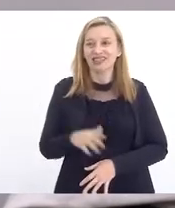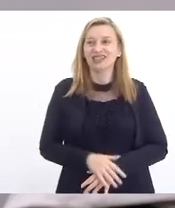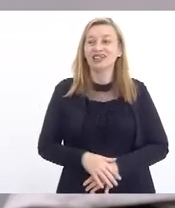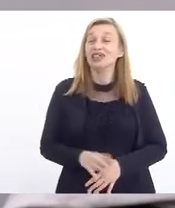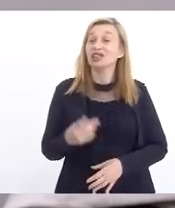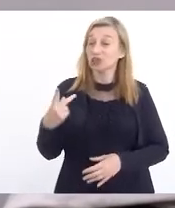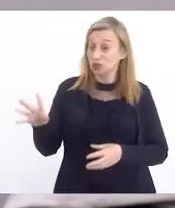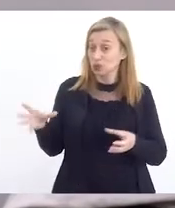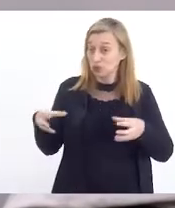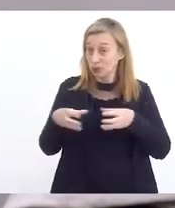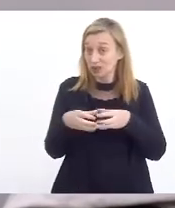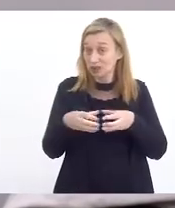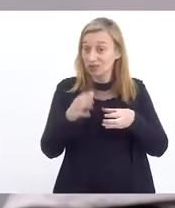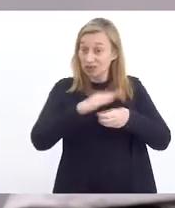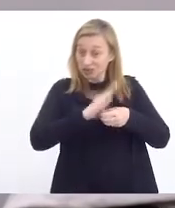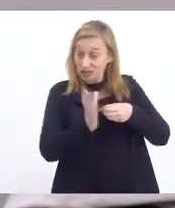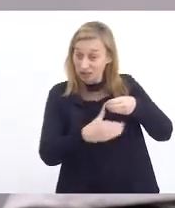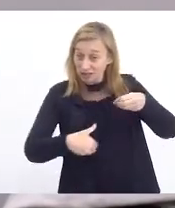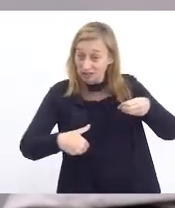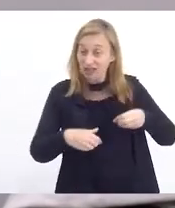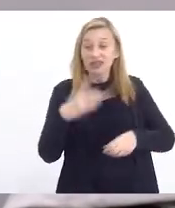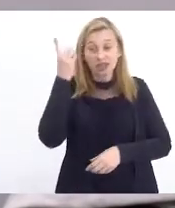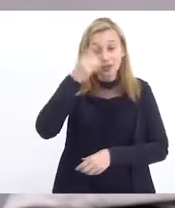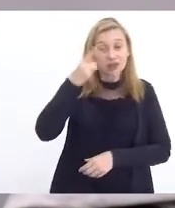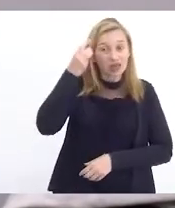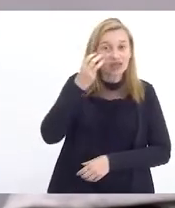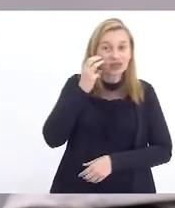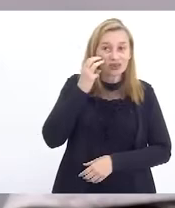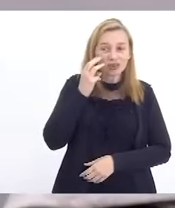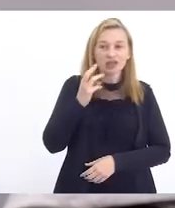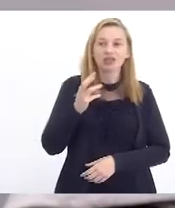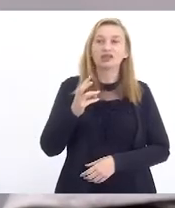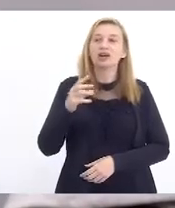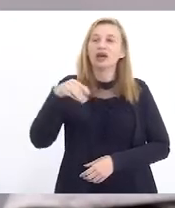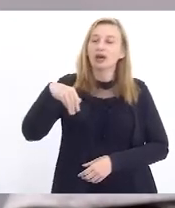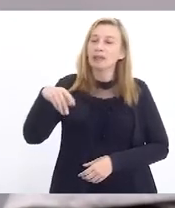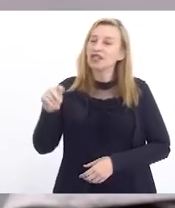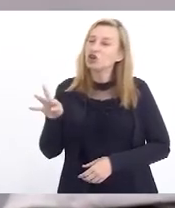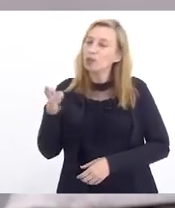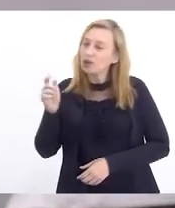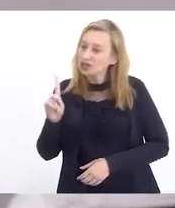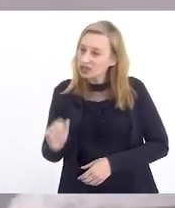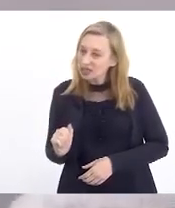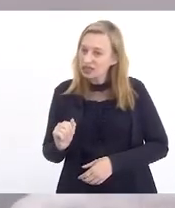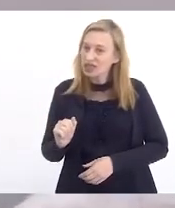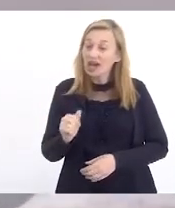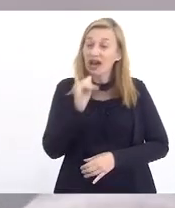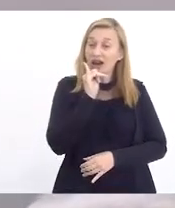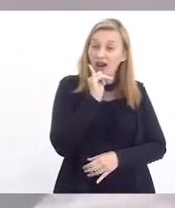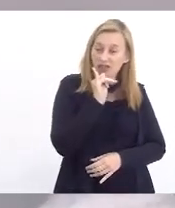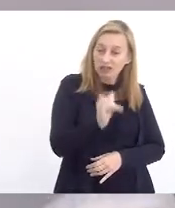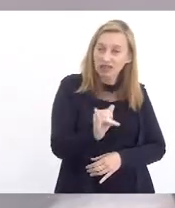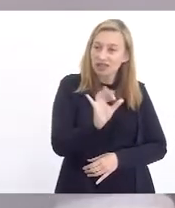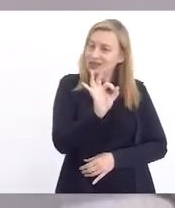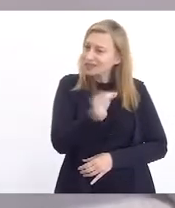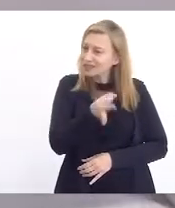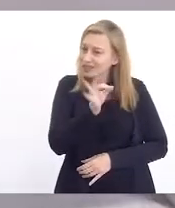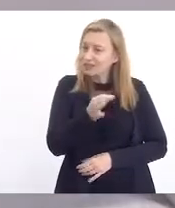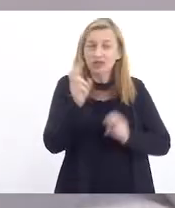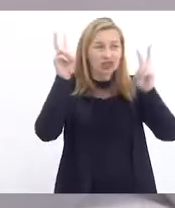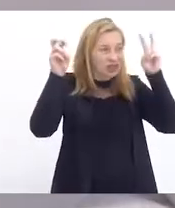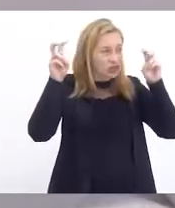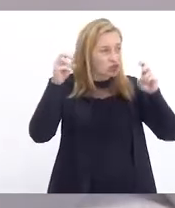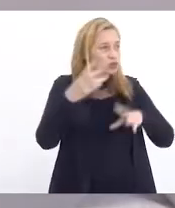da sua comissão, que é de saneamento, a do deputado Valdec, que é da região metropolitana, oficiar formalmente essa questão do